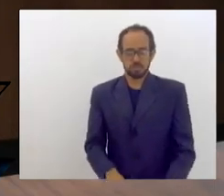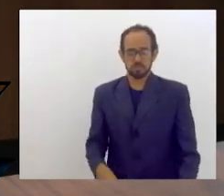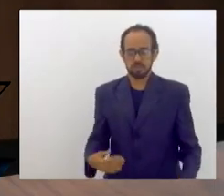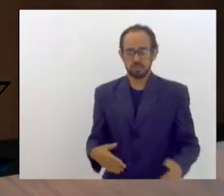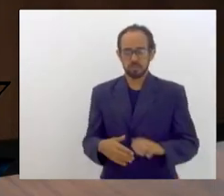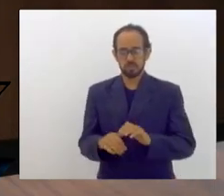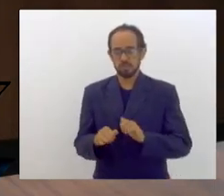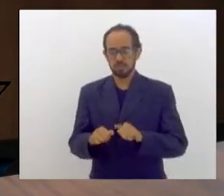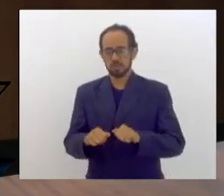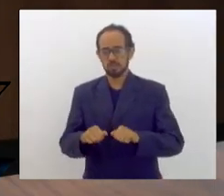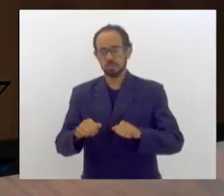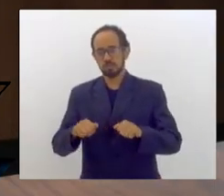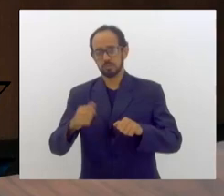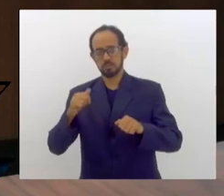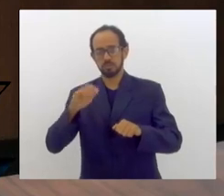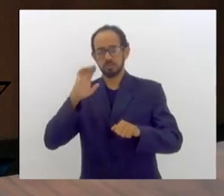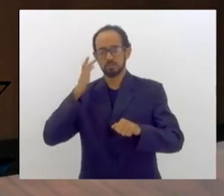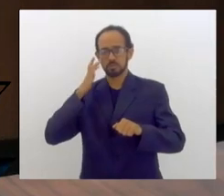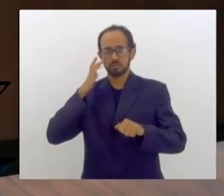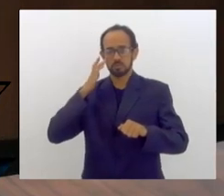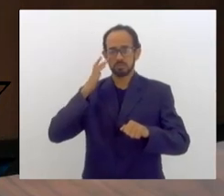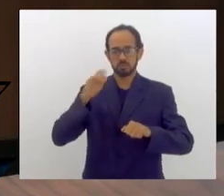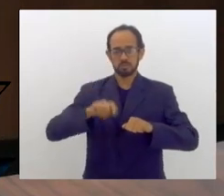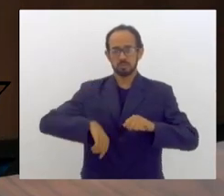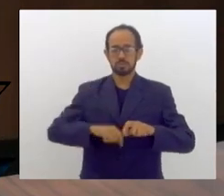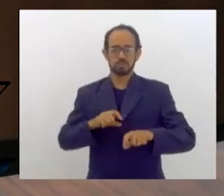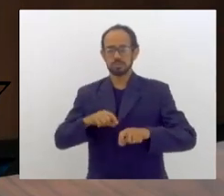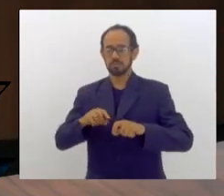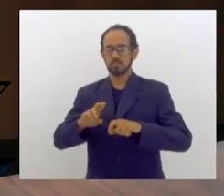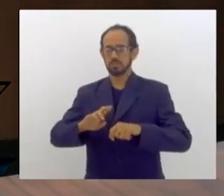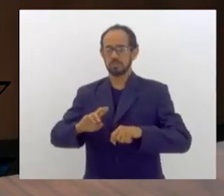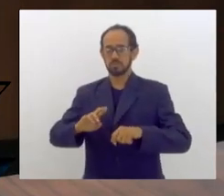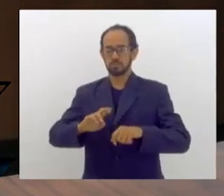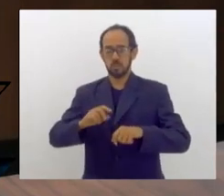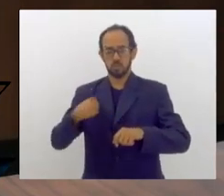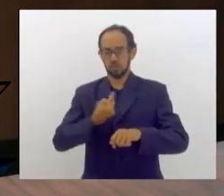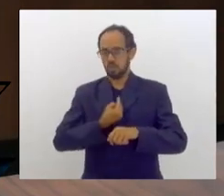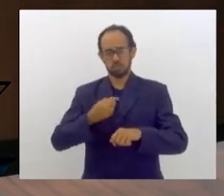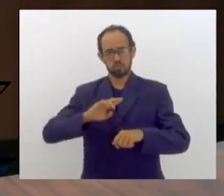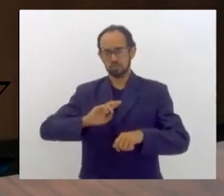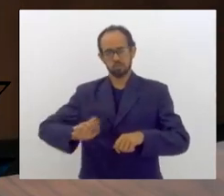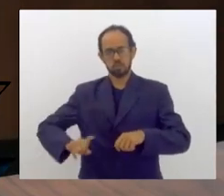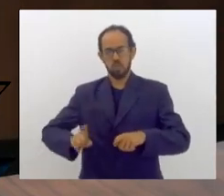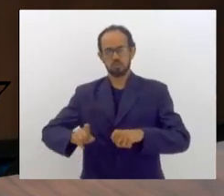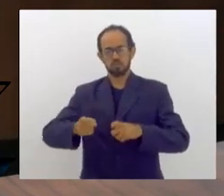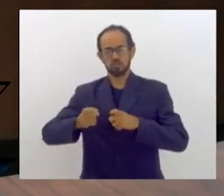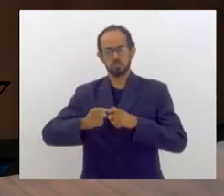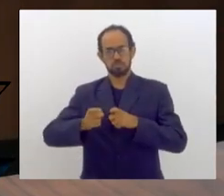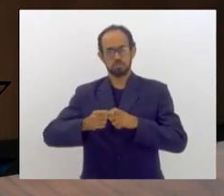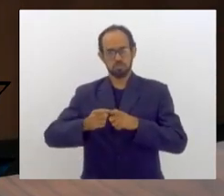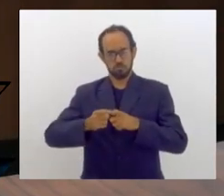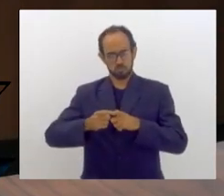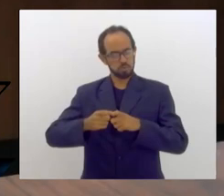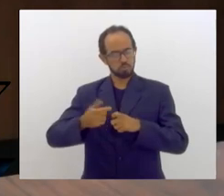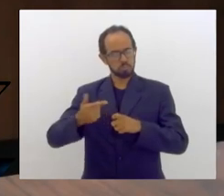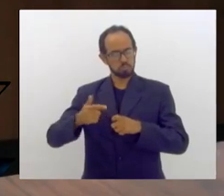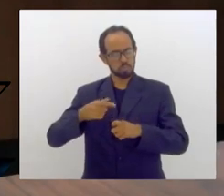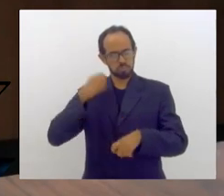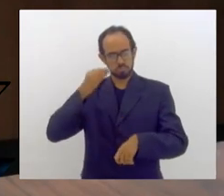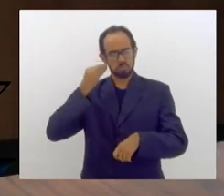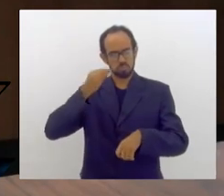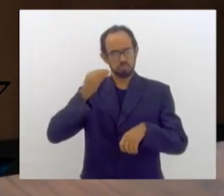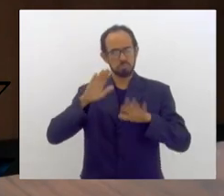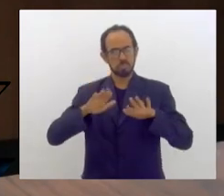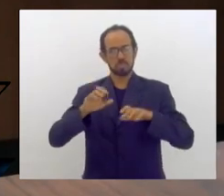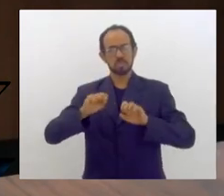aquelas que acham, né, não somos médicos, não temos essa expertise. Mas é evidente que quanto